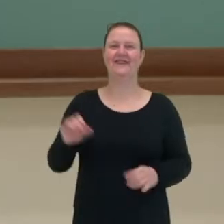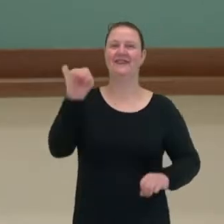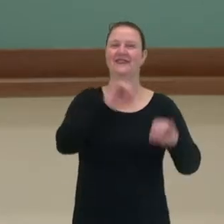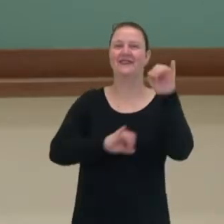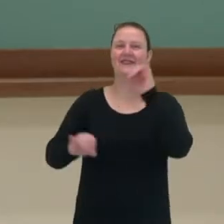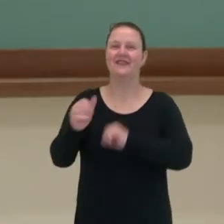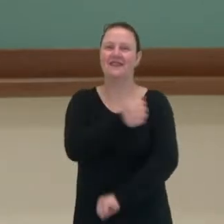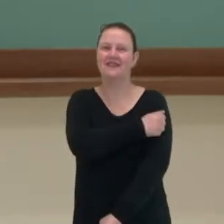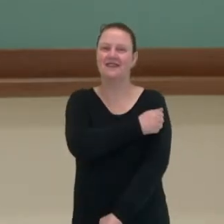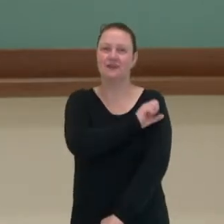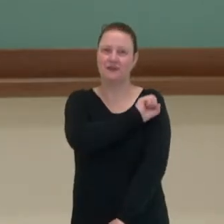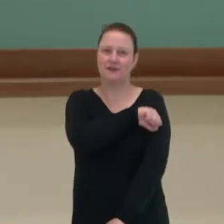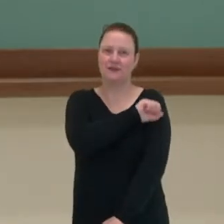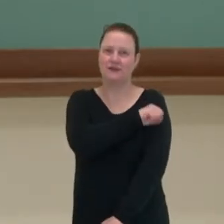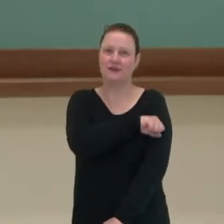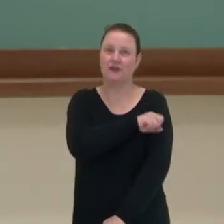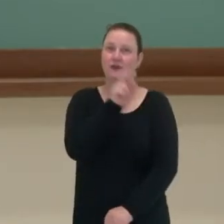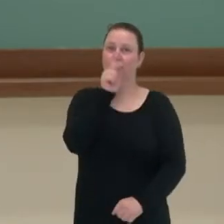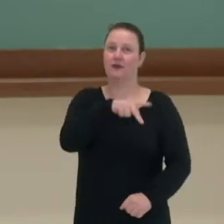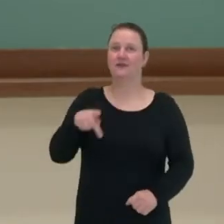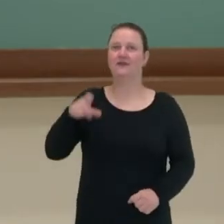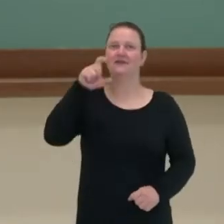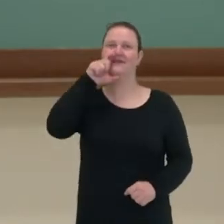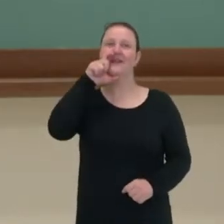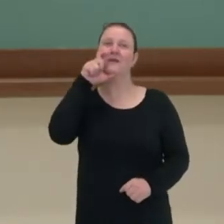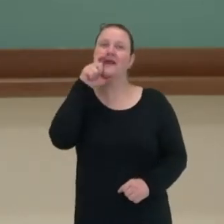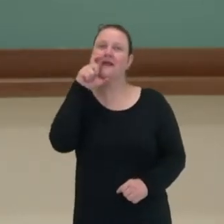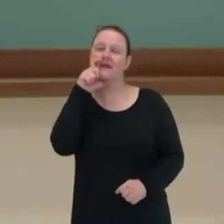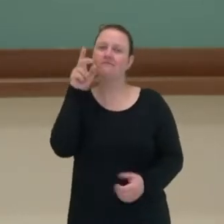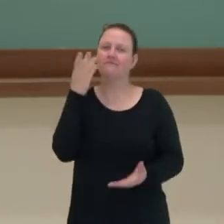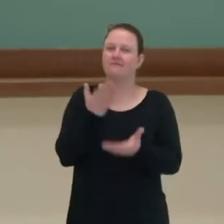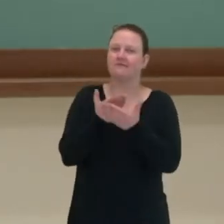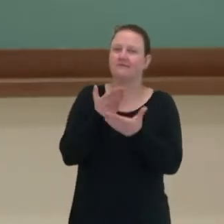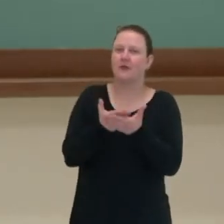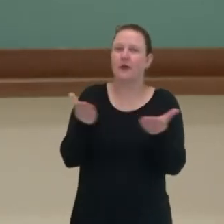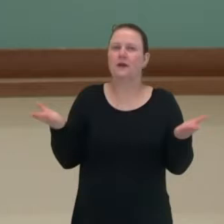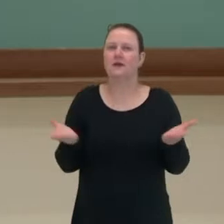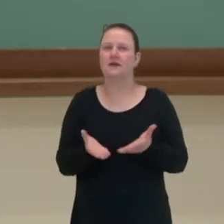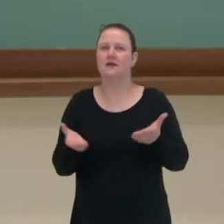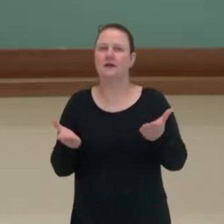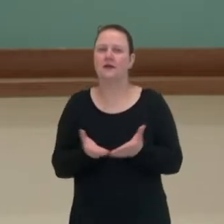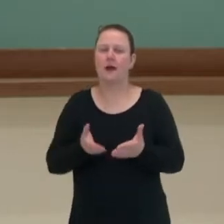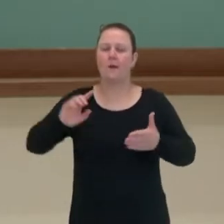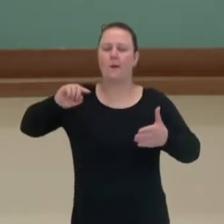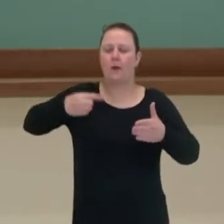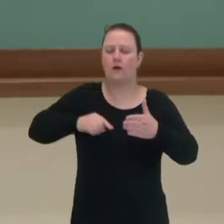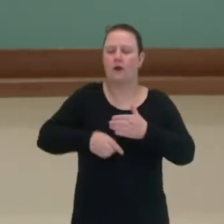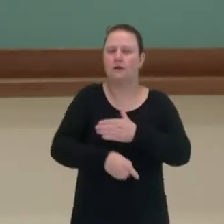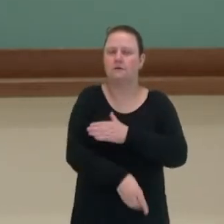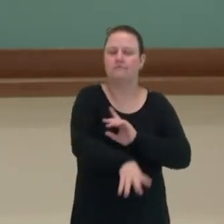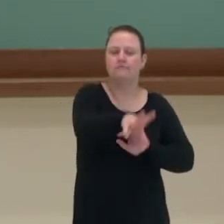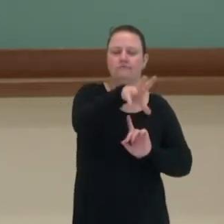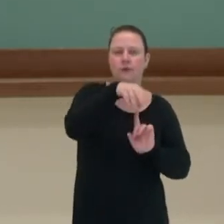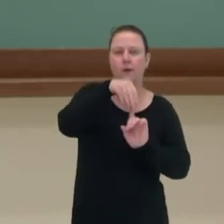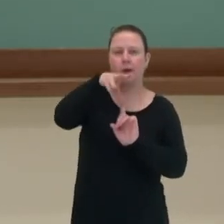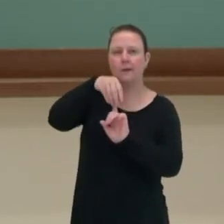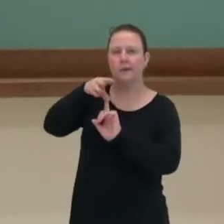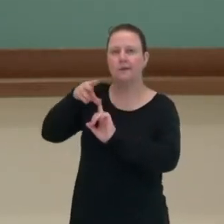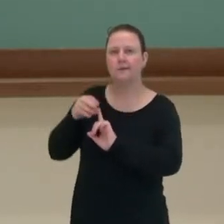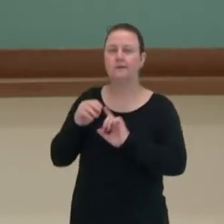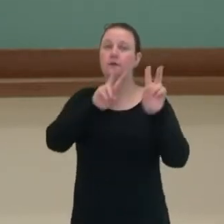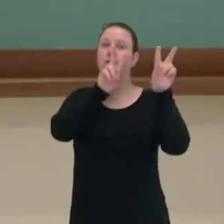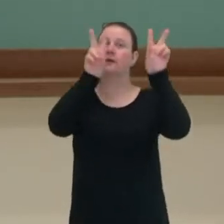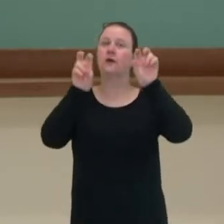Olá, estudantes do 8º ano, aqui é o professor Fabiano e nessa aula nós vamos aprofundar os nossos conhecimentos